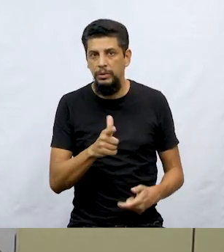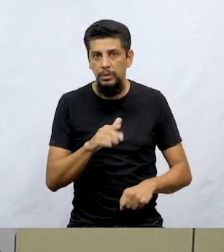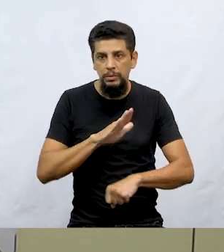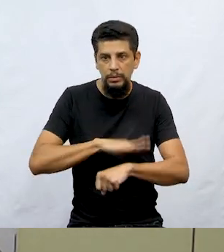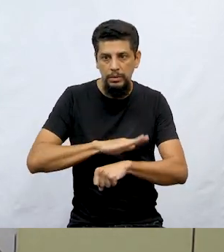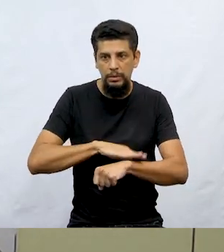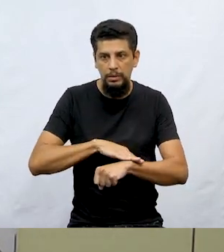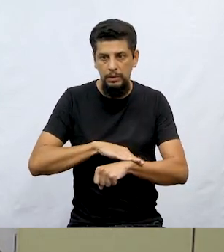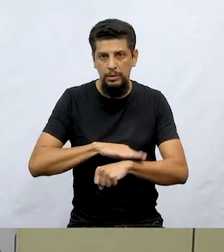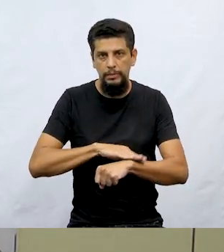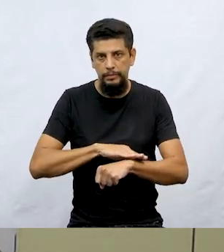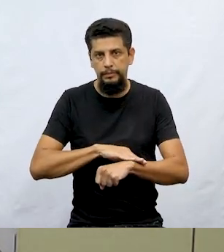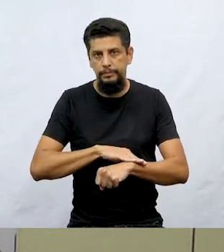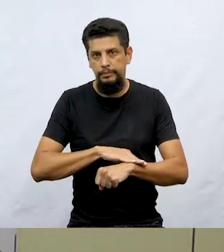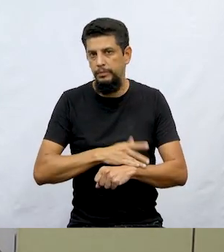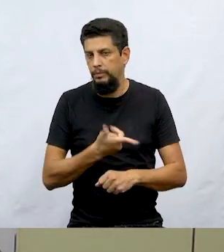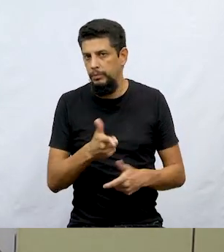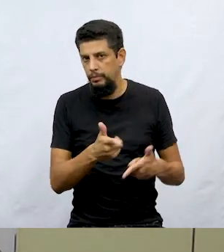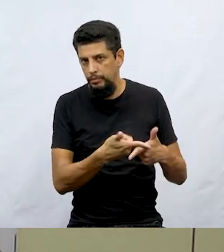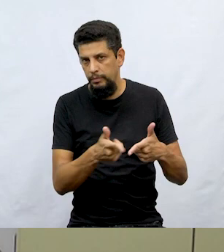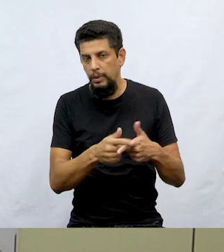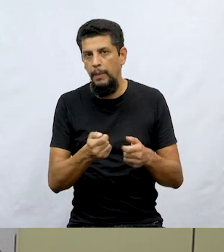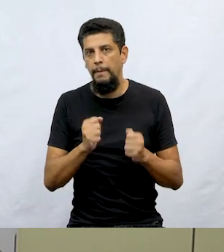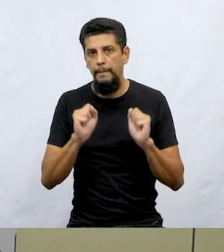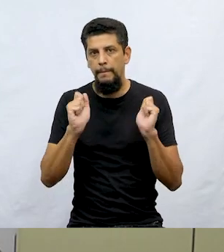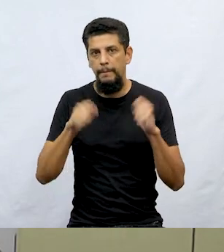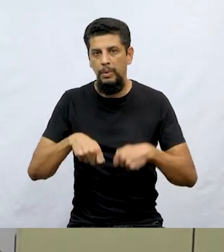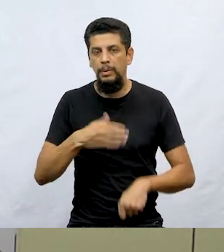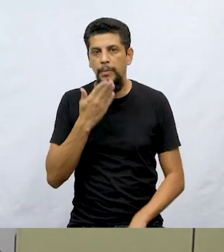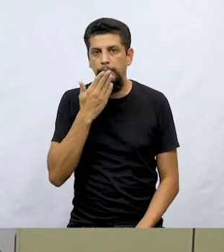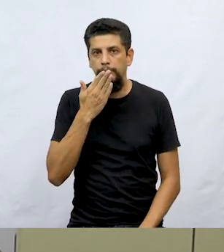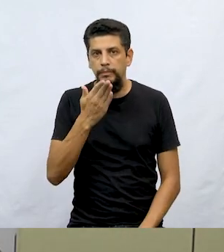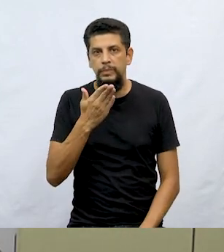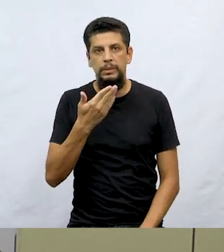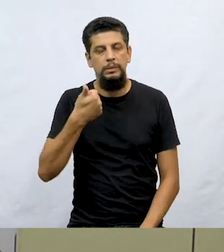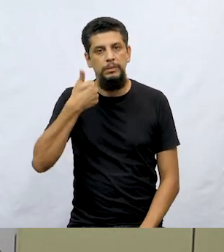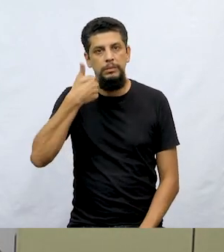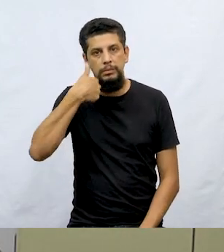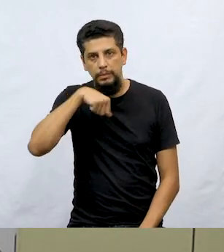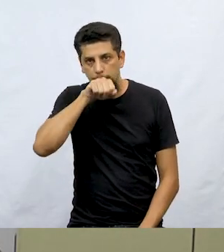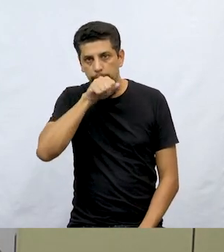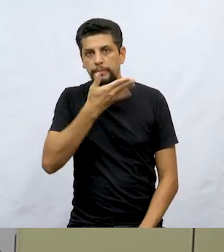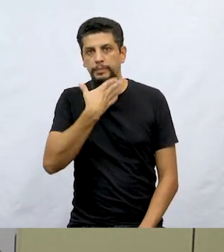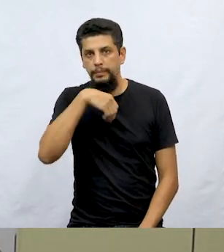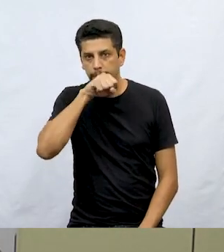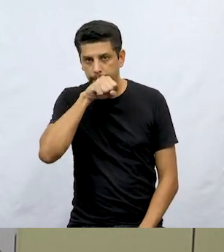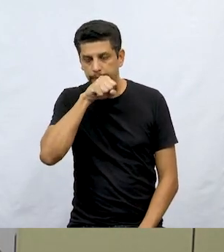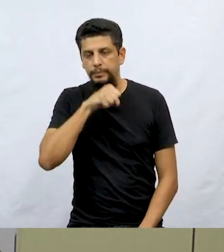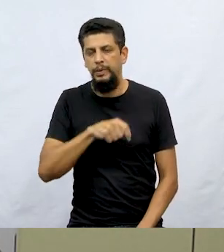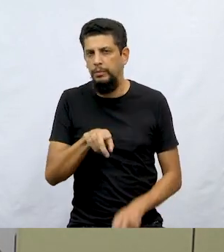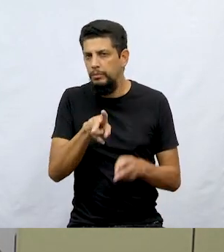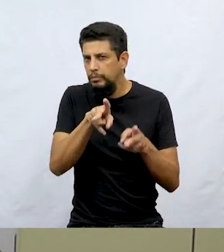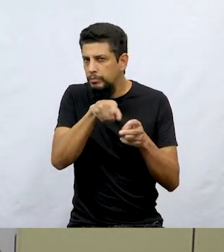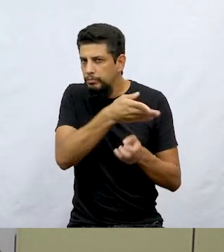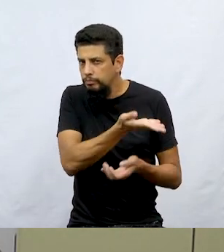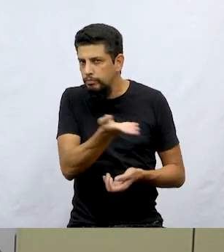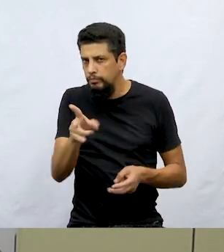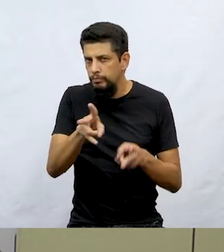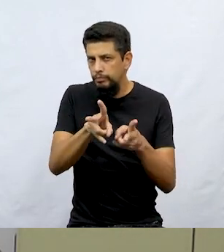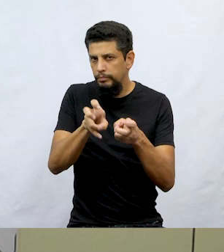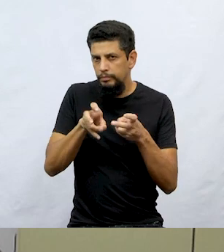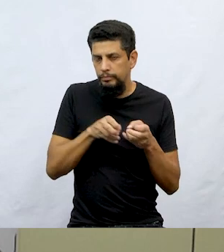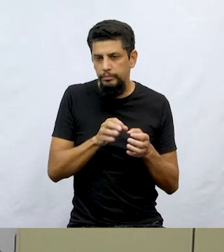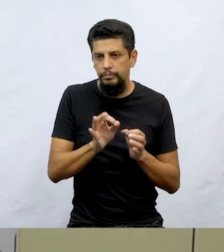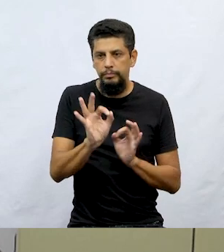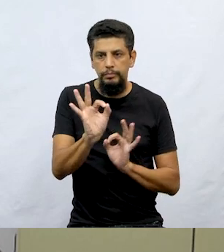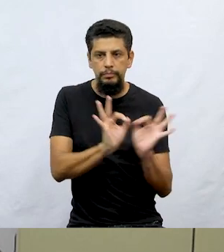tem problema. Vocês terminam depois, tá bem? Vocês podem pedir ajuda de alguém em casa. Isso mesmo, isso mesmo. Vocês estão percebendo